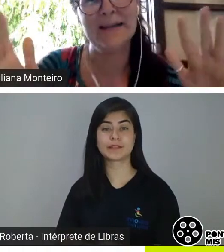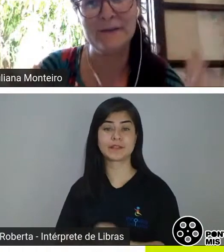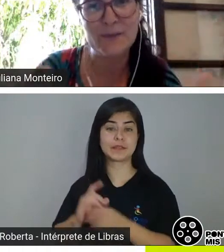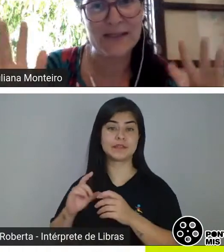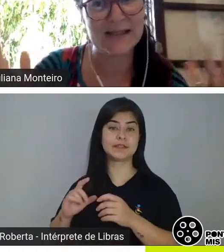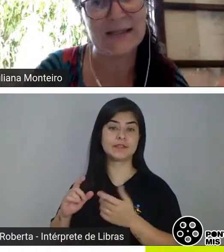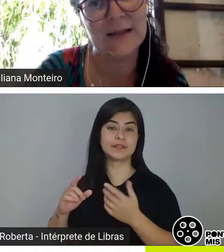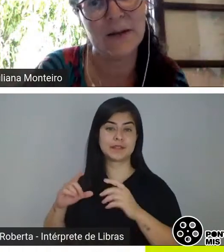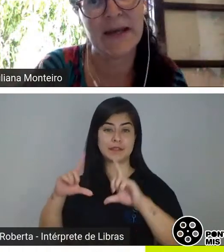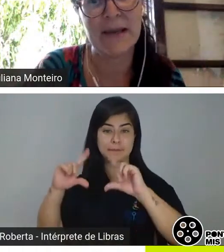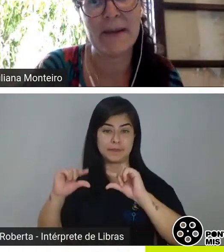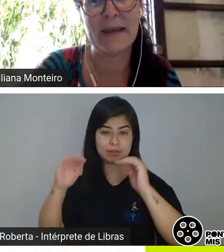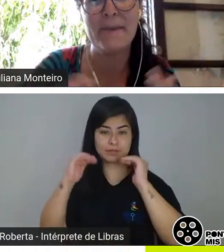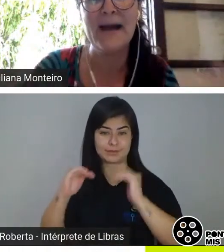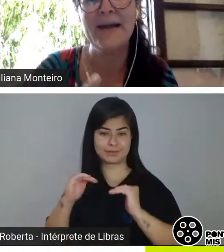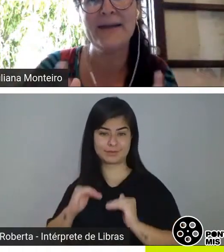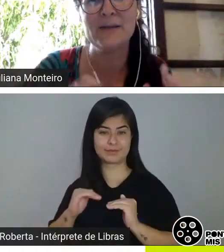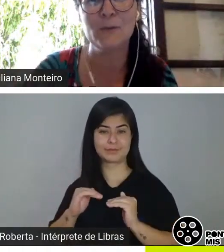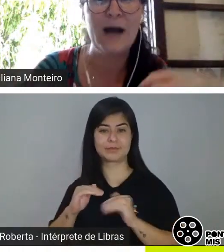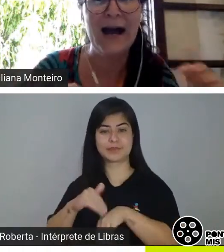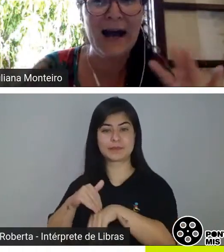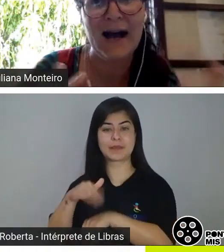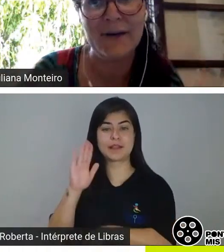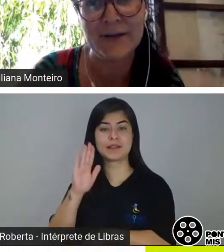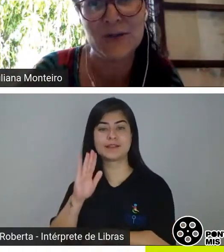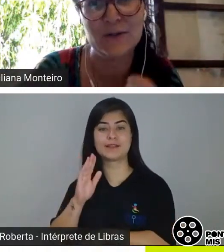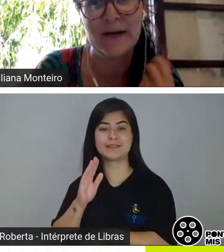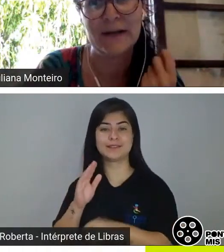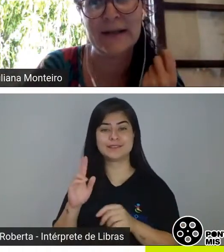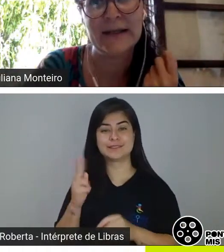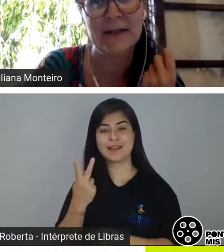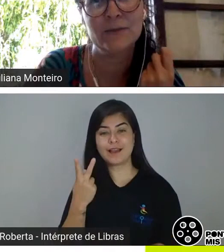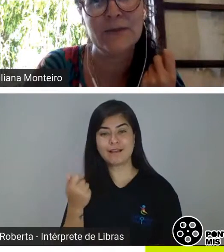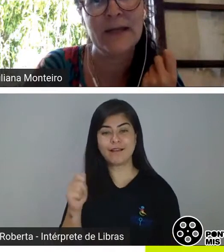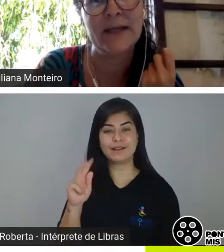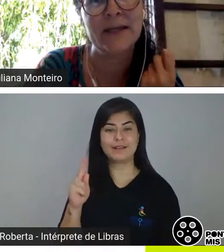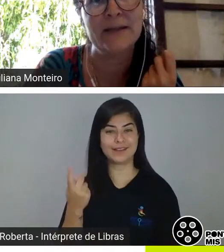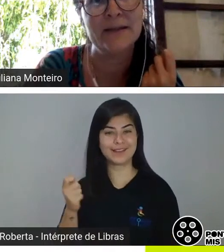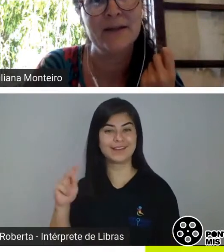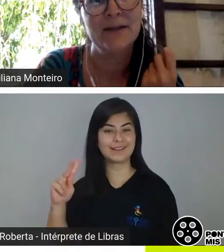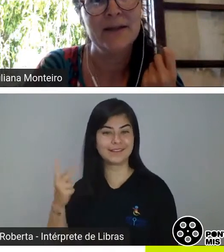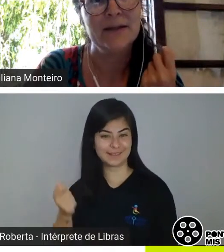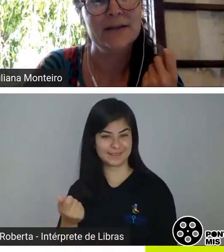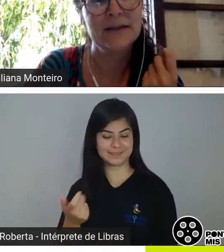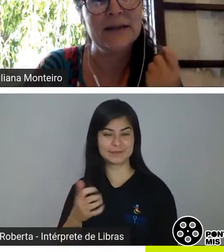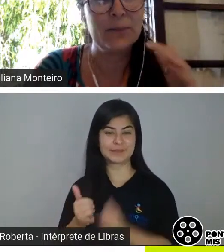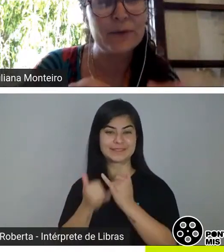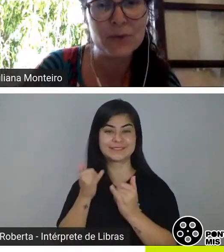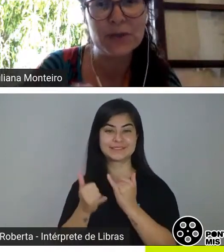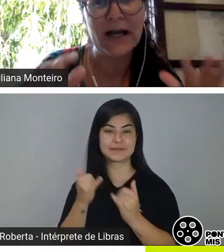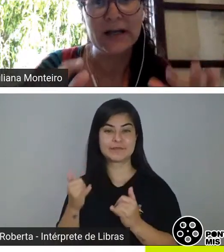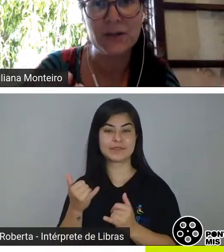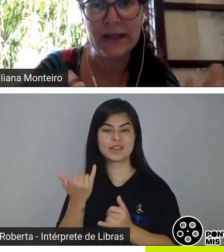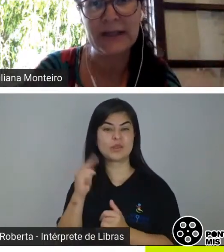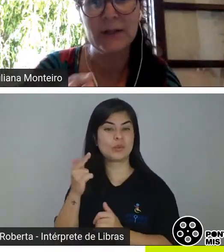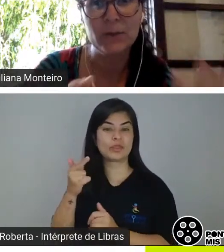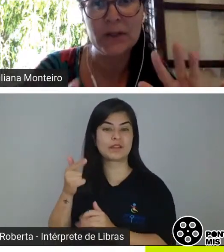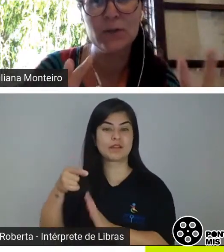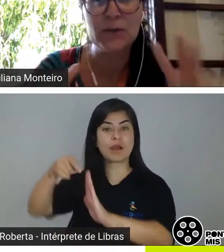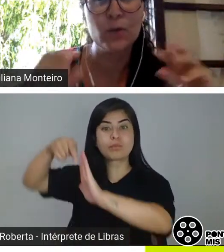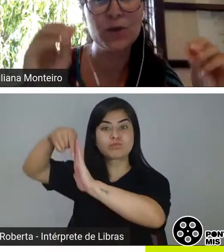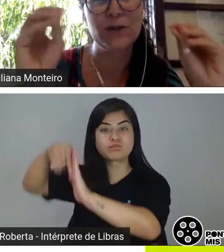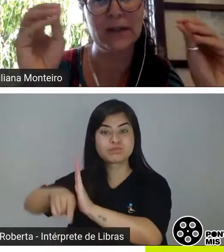menos camada, vamos dizer assim. Ela é mais um ha-ha-ha, que a gente fala, né? Que não tem tanta profundidade,